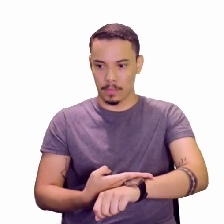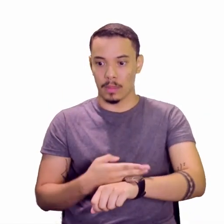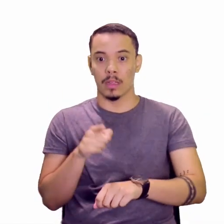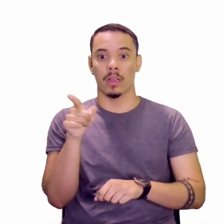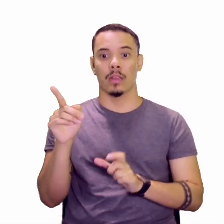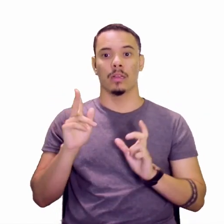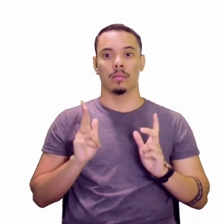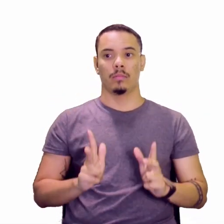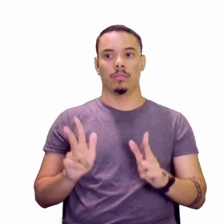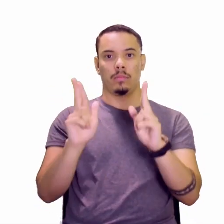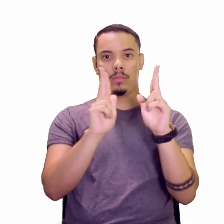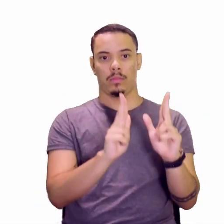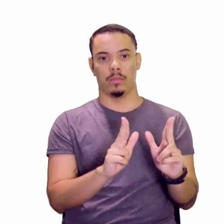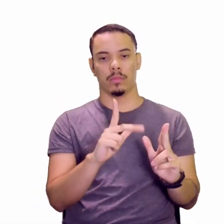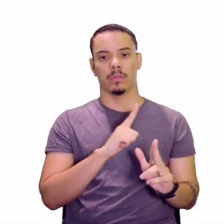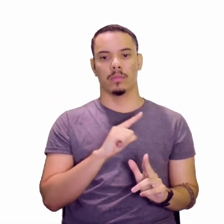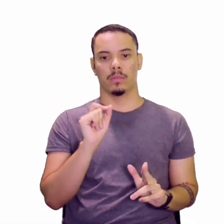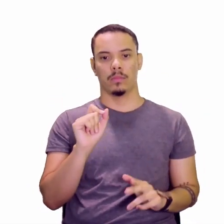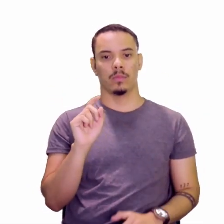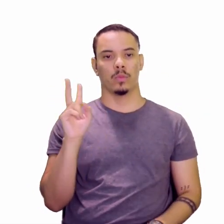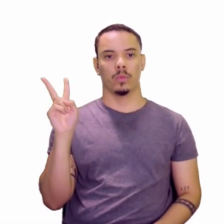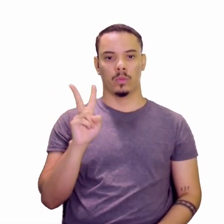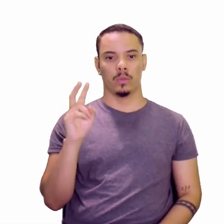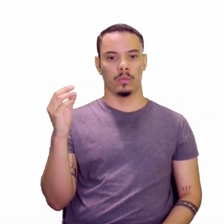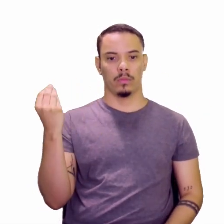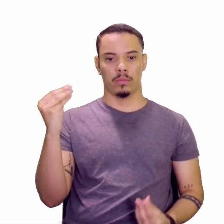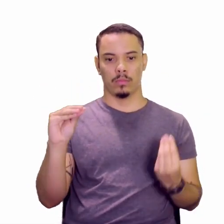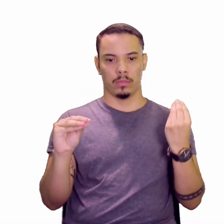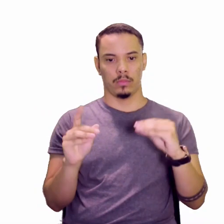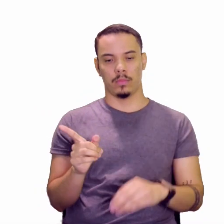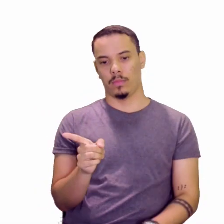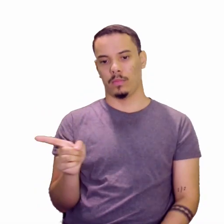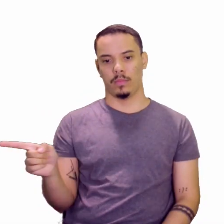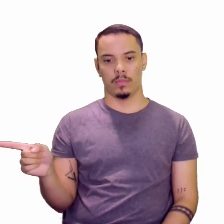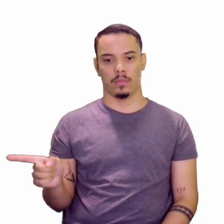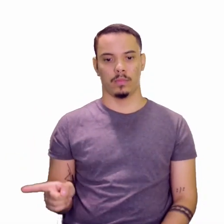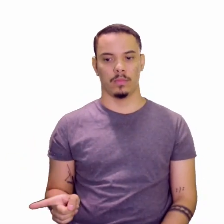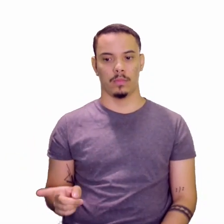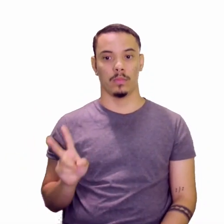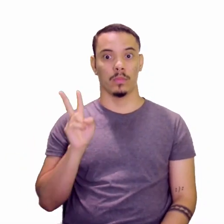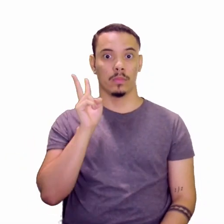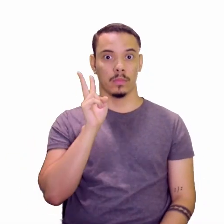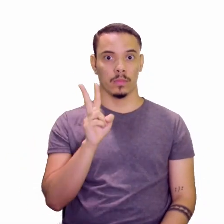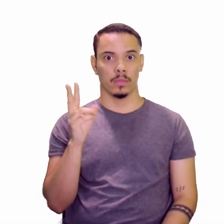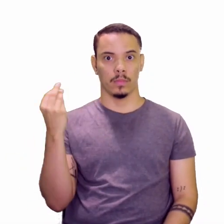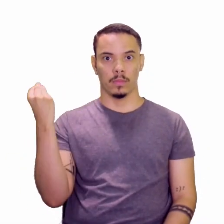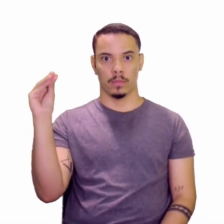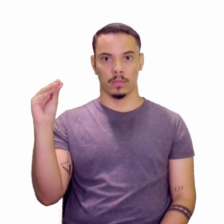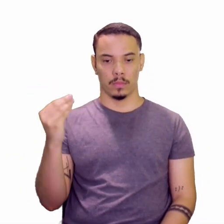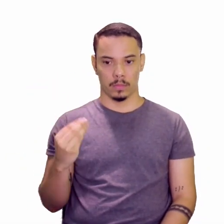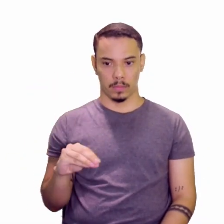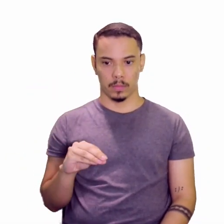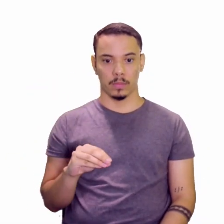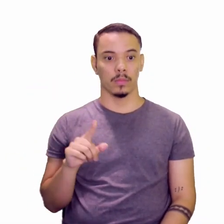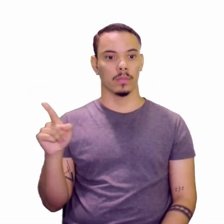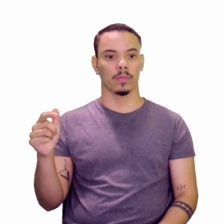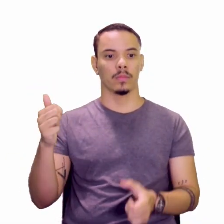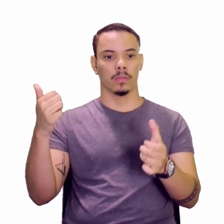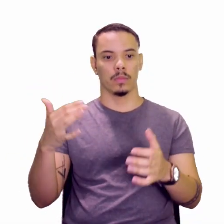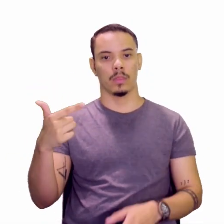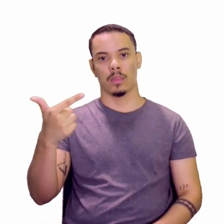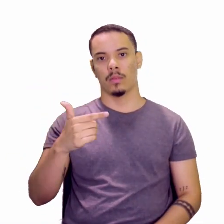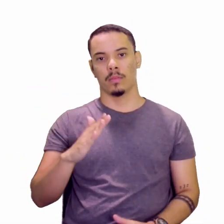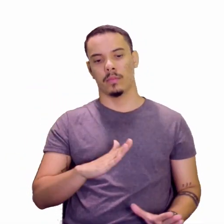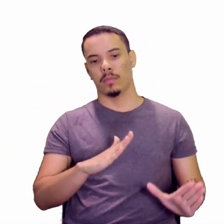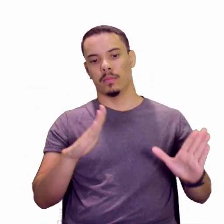aqui, a gente tem duas marcações, tá vendo? Ó? Uma marcação aqui e uma marcação aqui. Aqui nesse trecho está escrito, ó, segunda